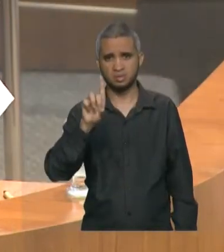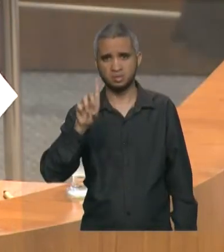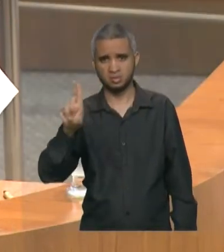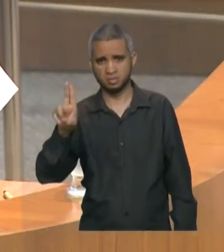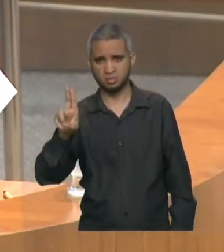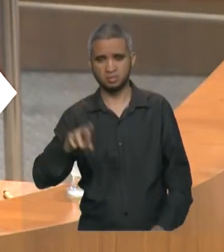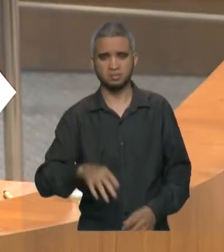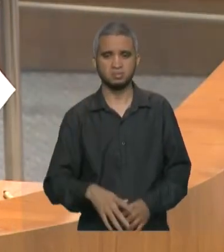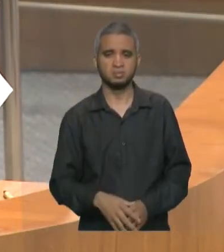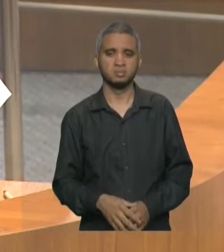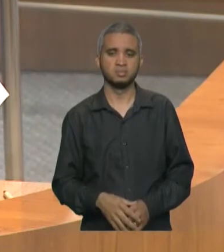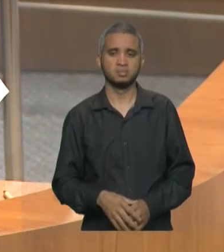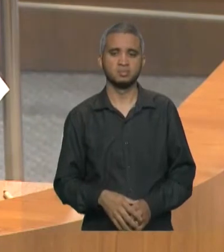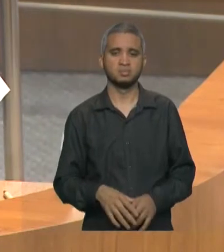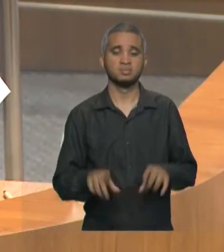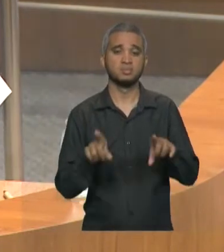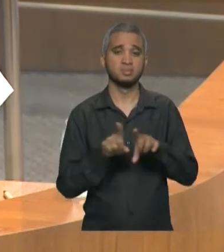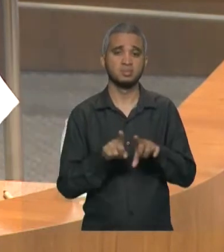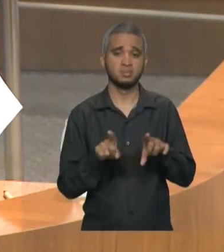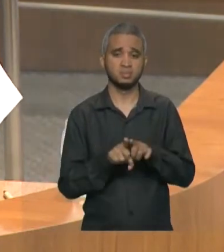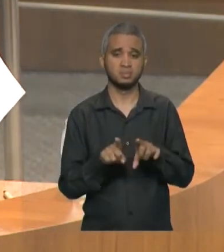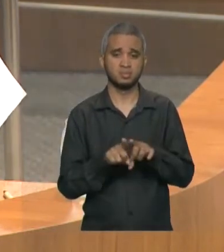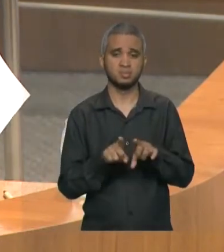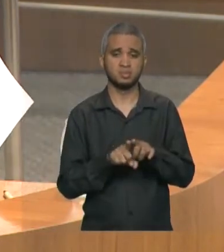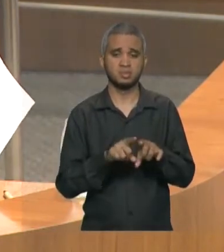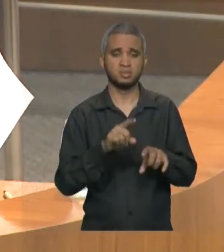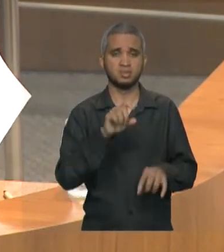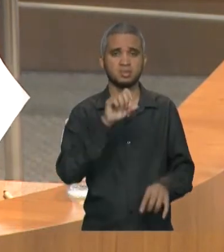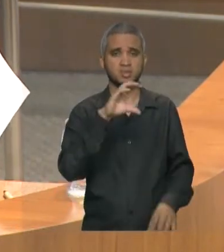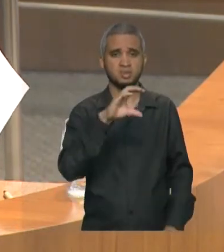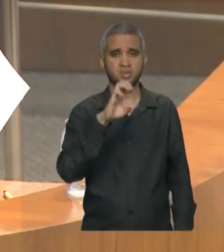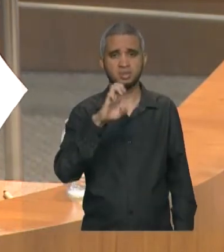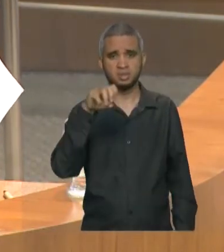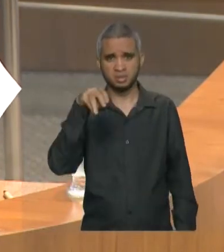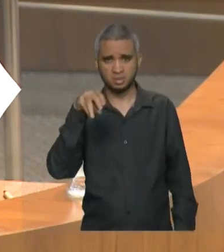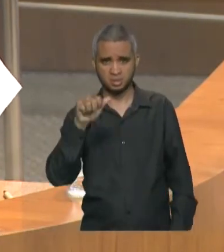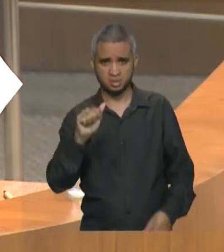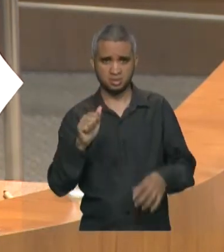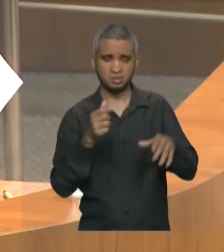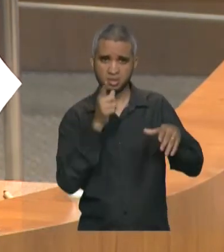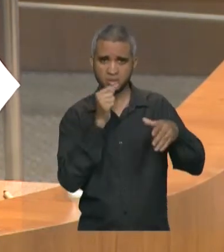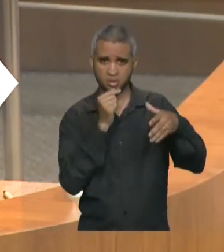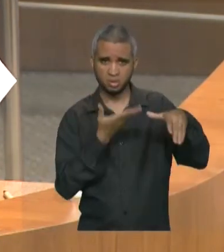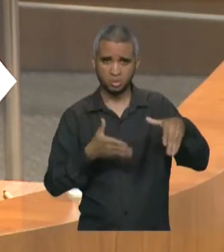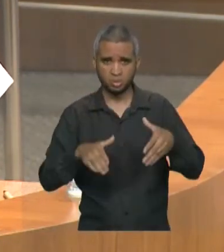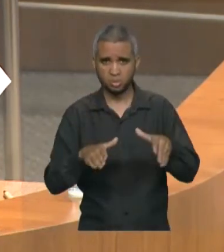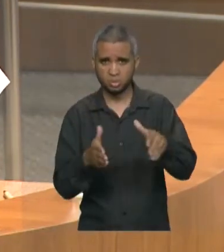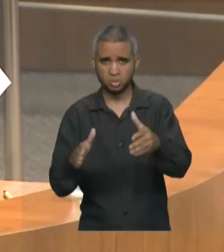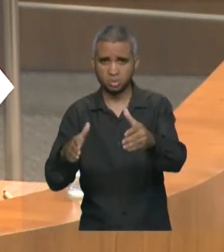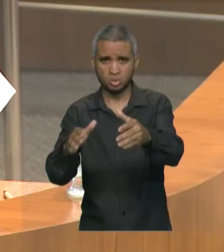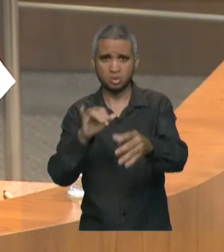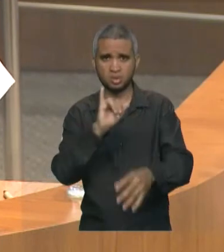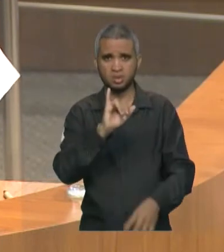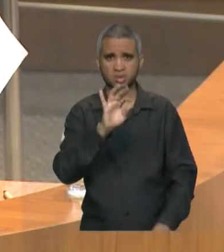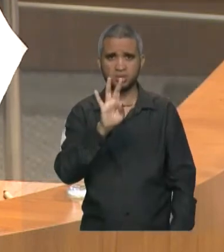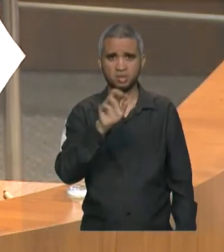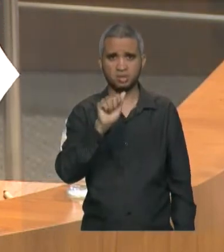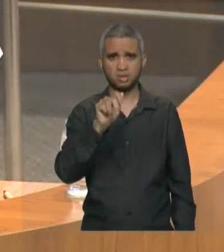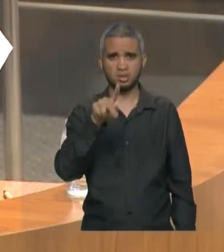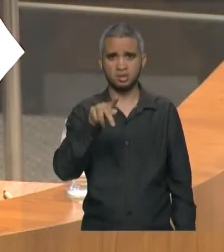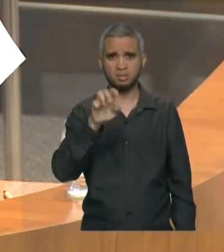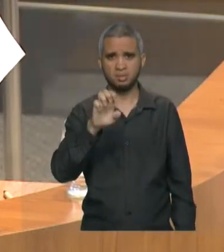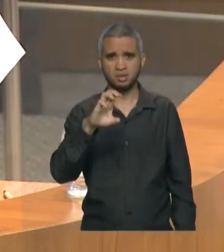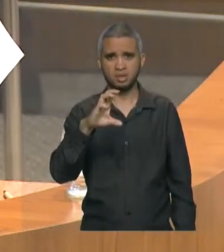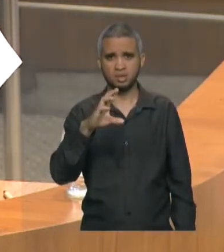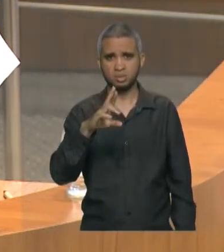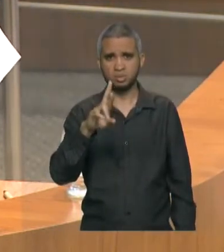SEMA, revitalização do nascente do Rio Itapecuru. Apoio à Associação de Moradores do Residencial Luiz Bacelar, no município de